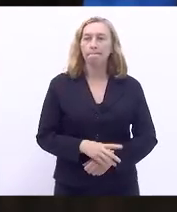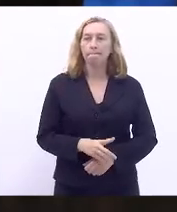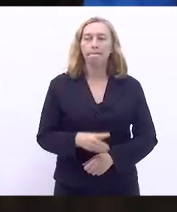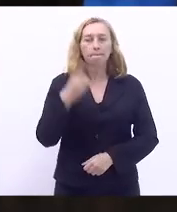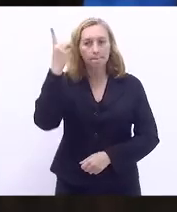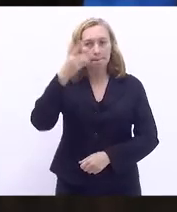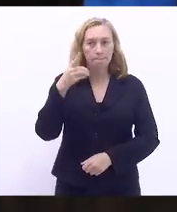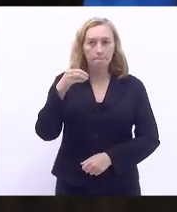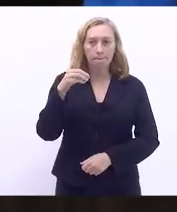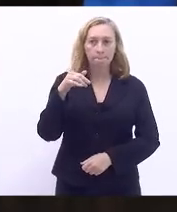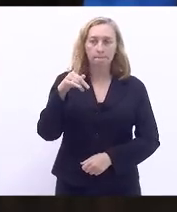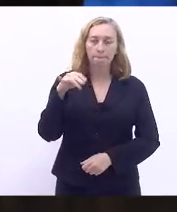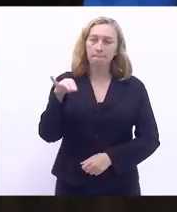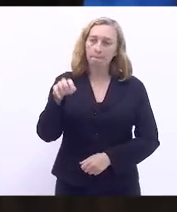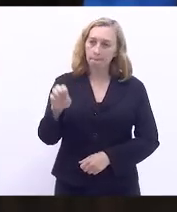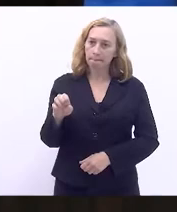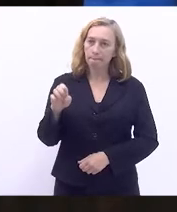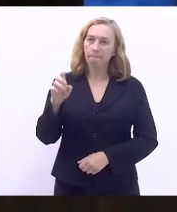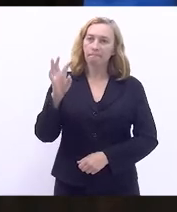Deputado Alexandre Freitas.